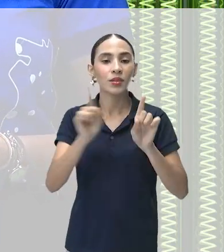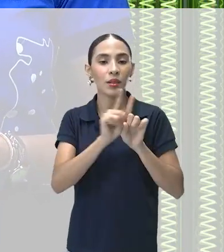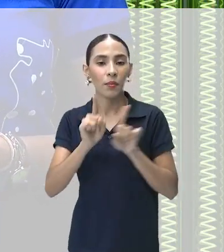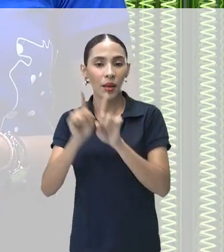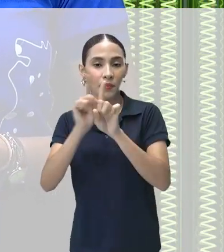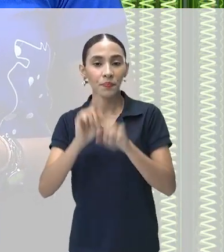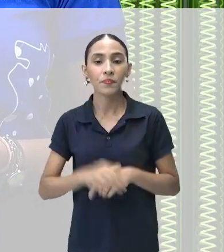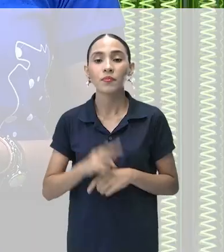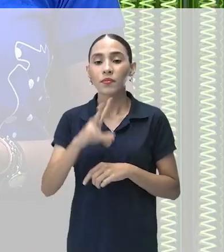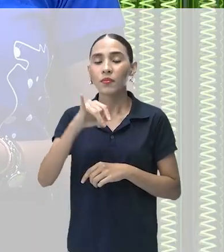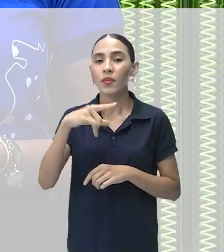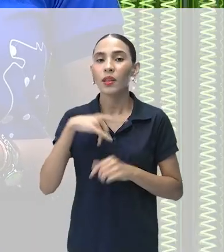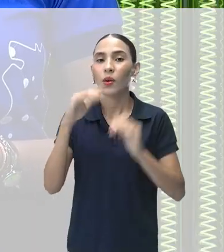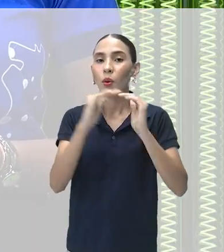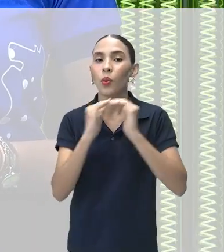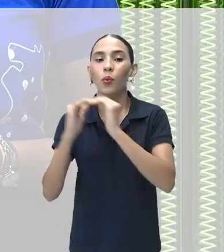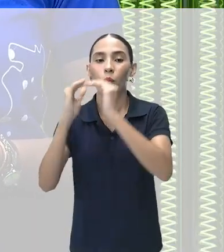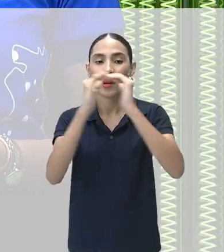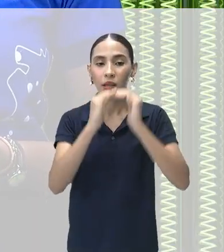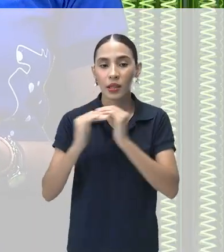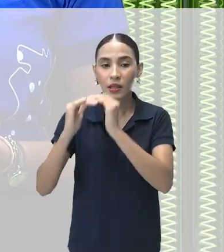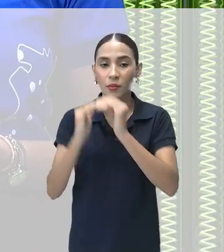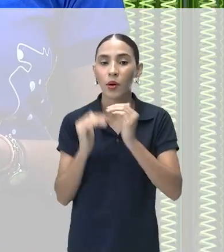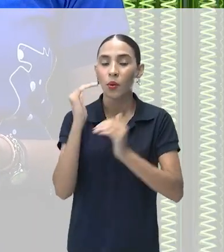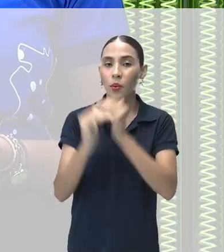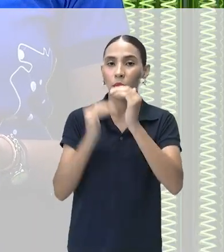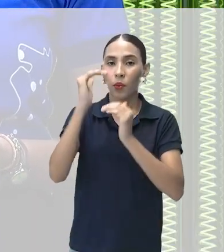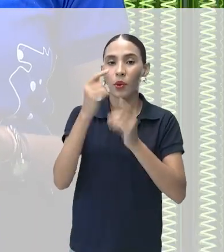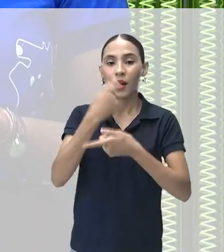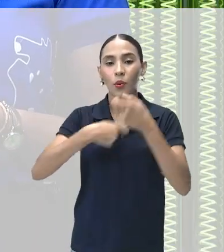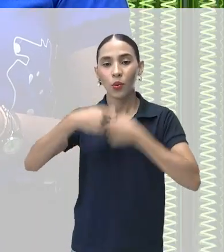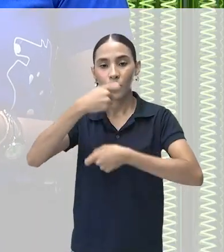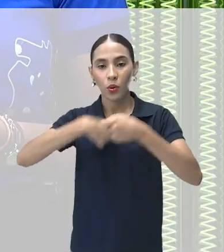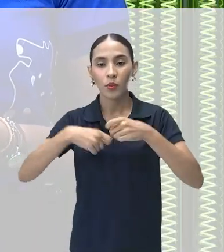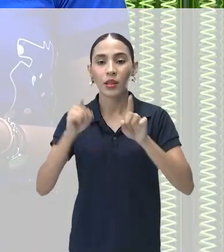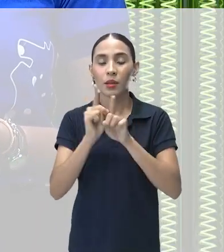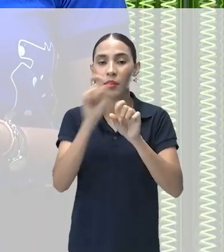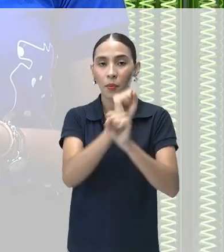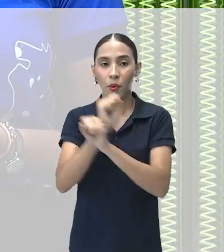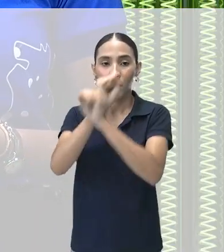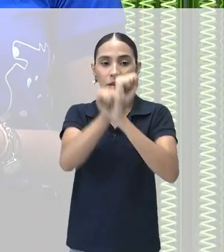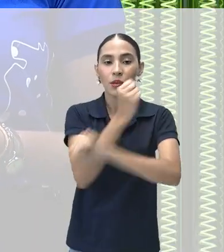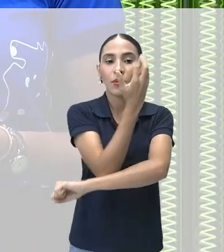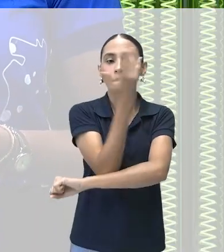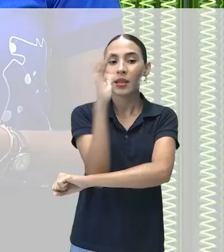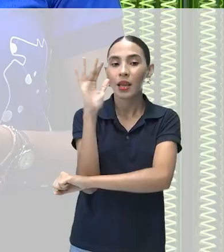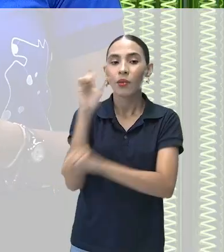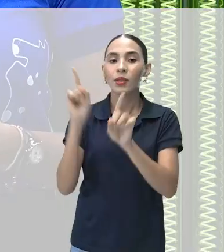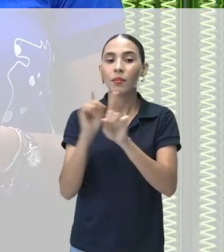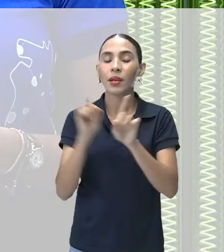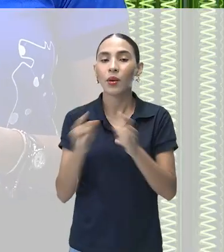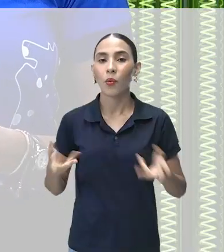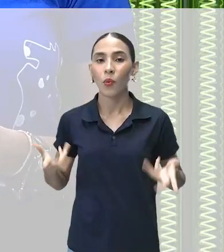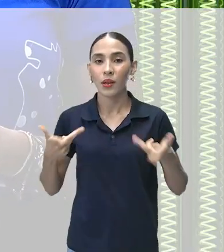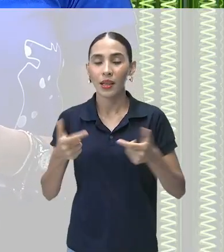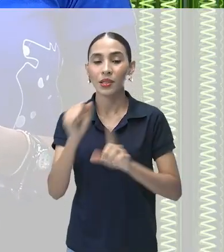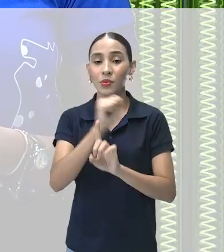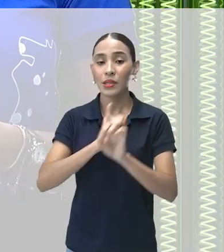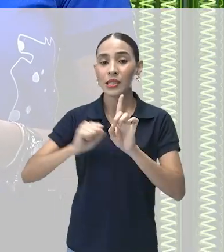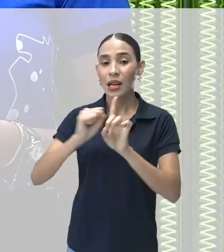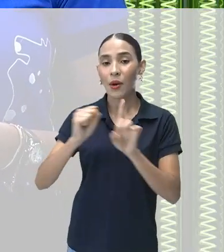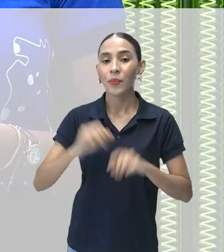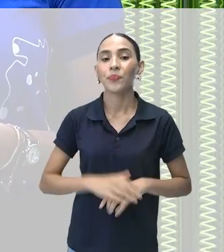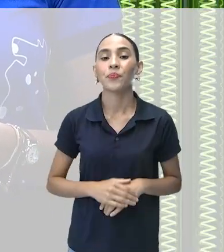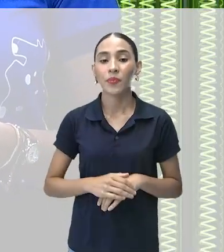demandas. Ela envolve um equilíbrio entre o crescimento econômico, proteção ambiental e o bem-estar